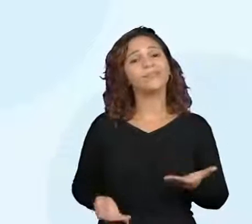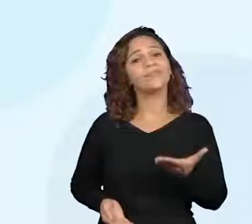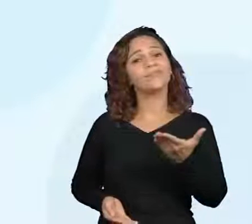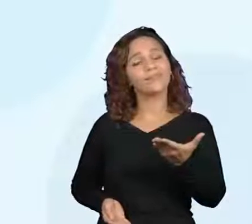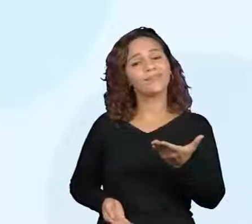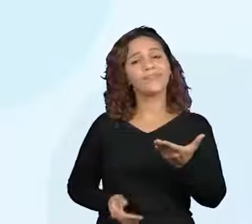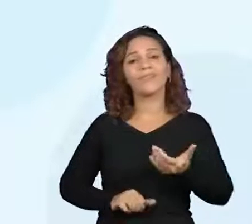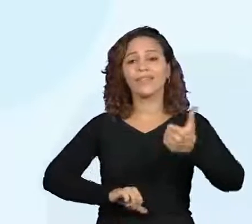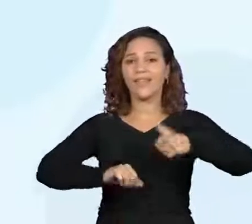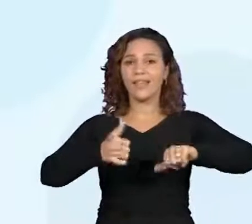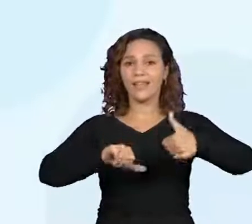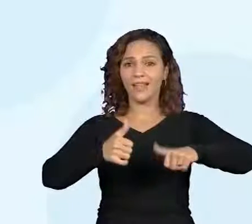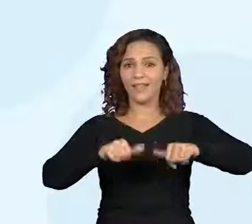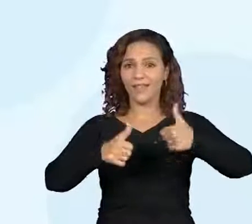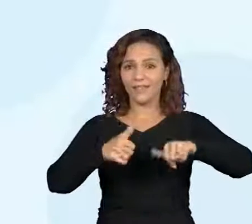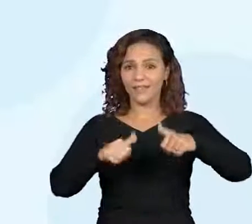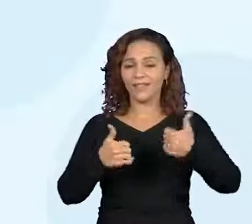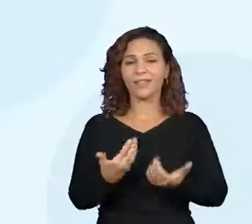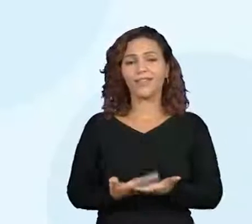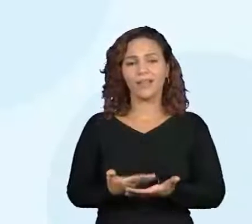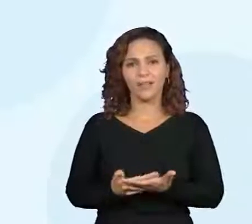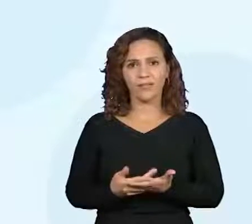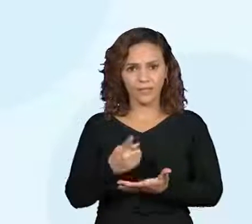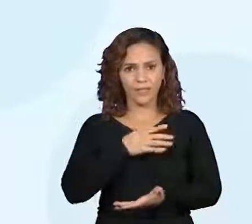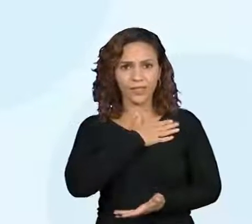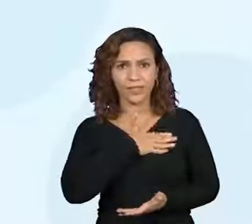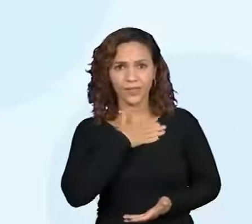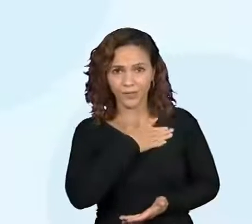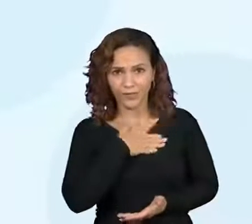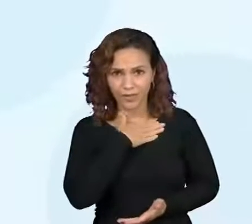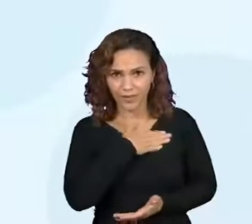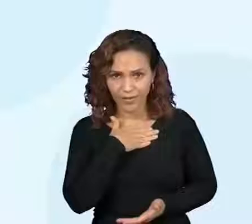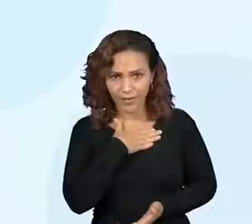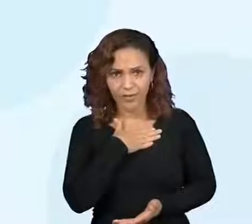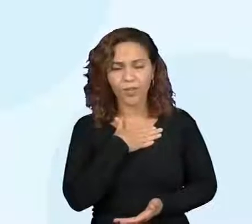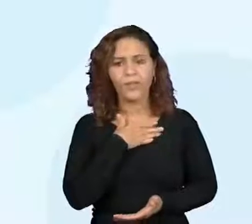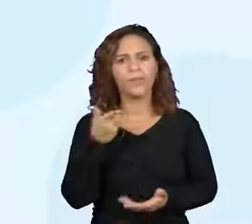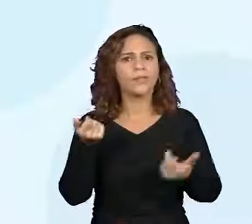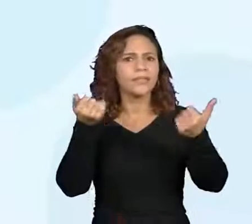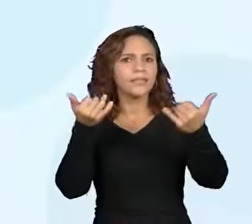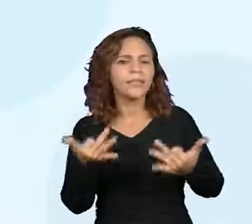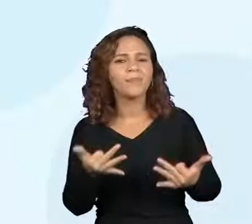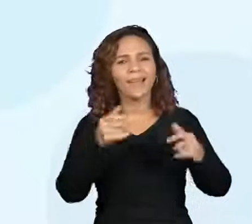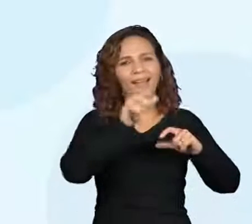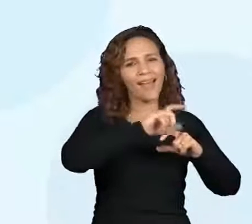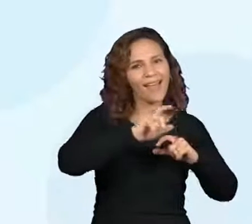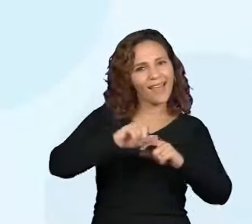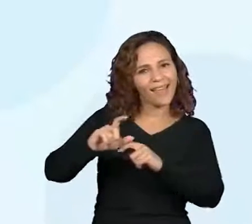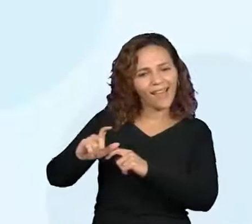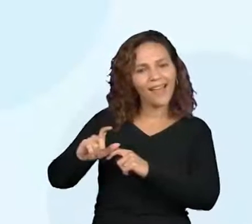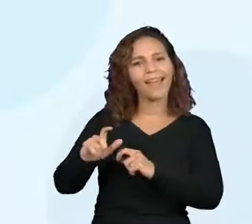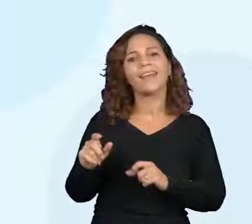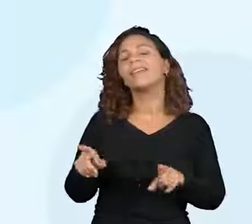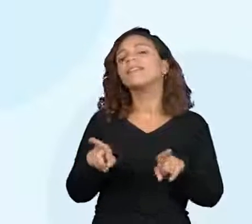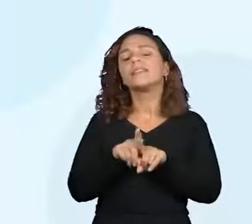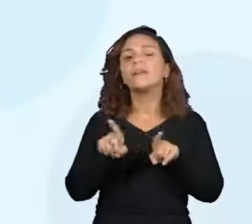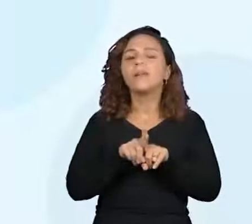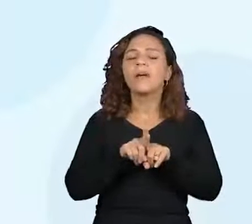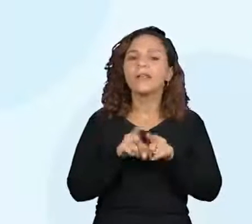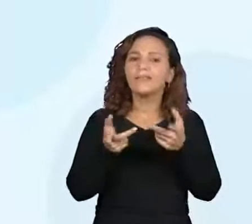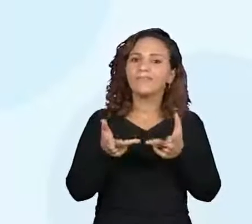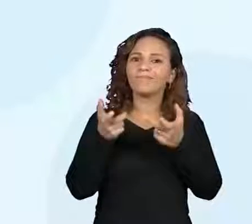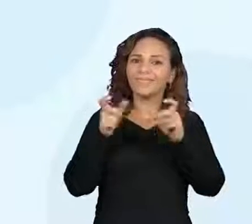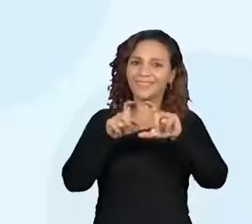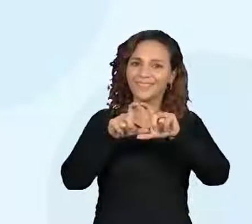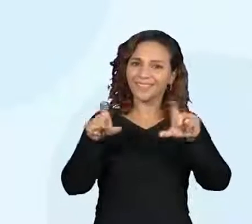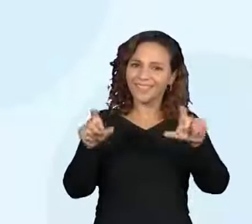vocês a avaliação da nossa aula. Se você gostou de falar sobre histórias em quadrinhos e interpretar essa tirinha